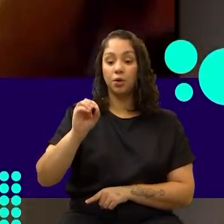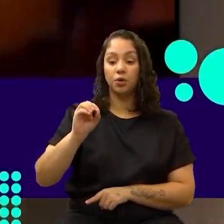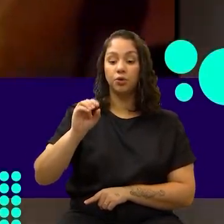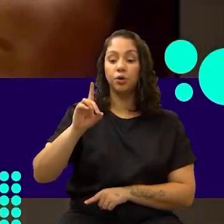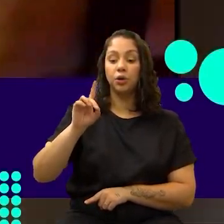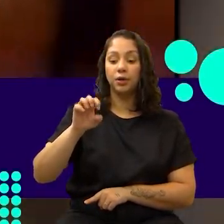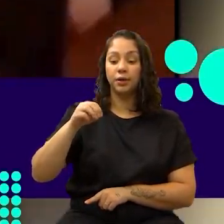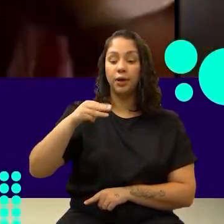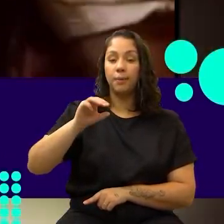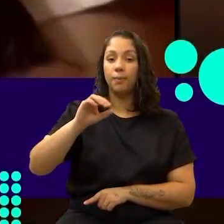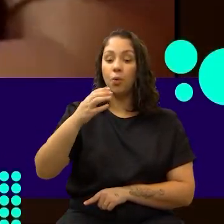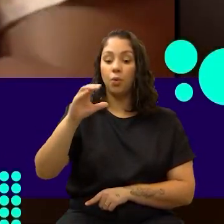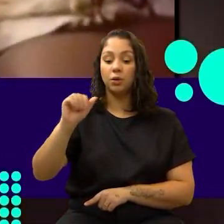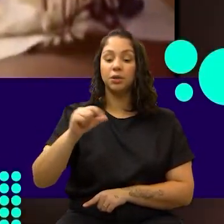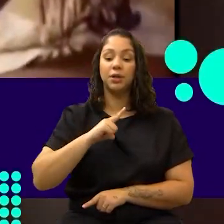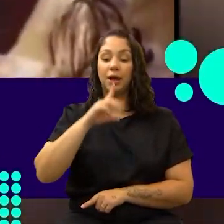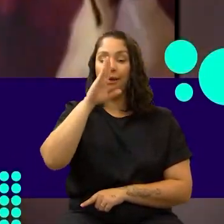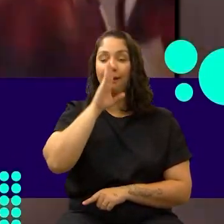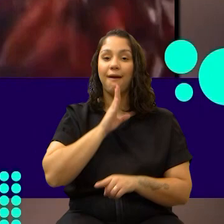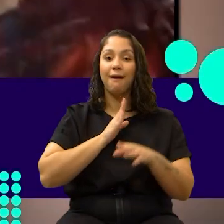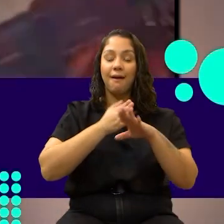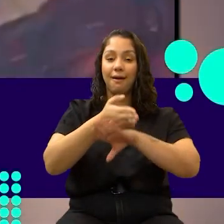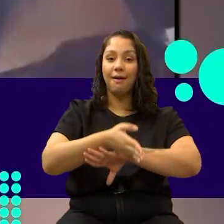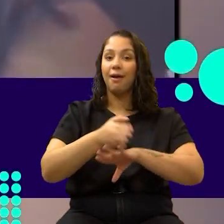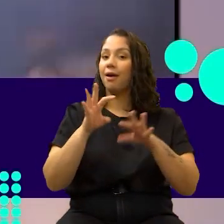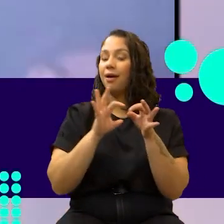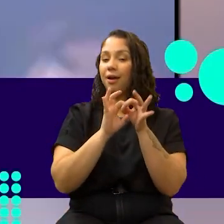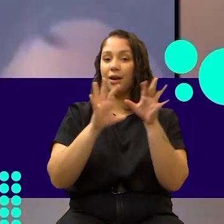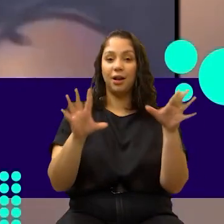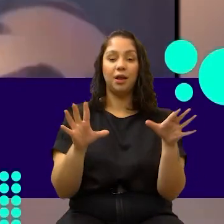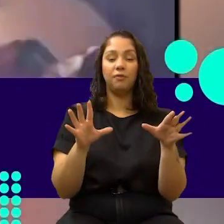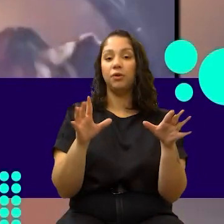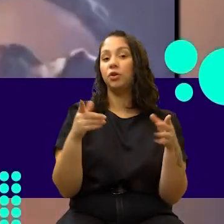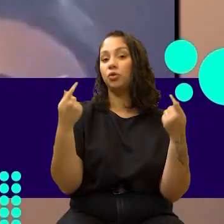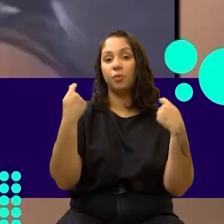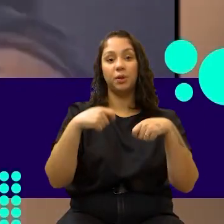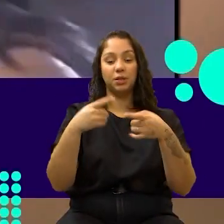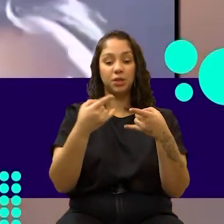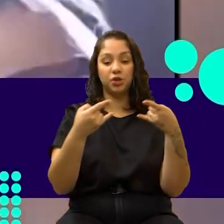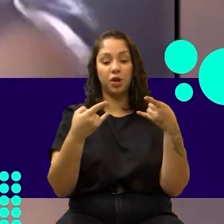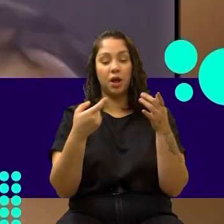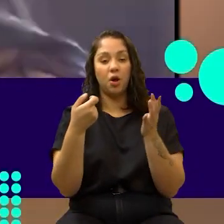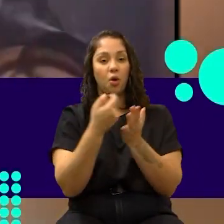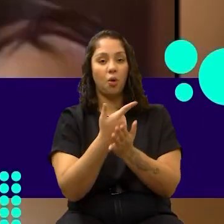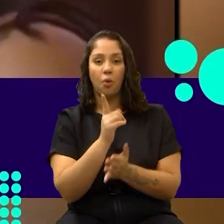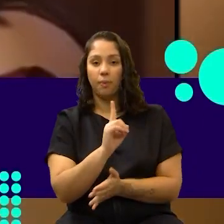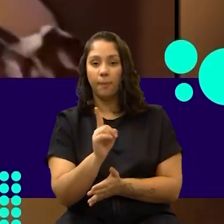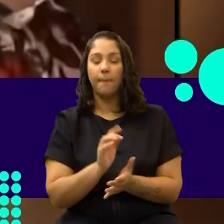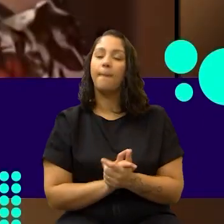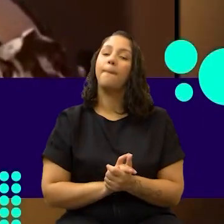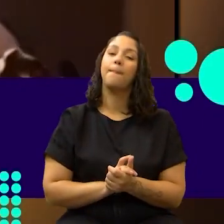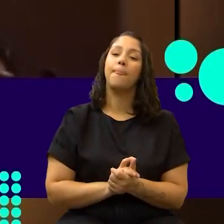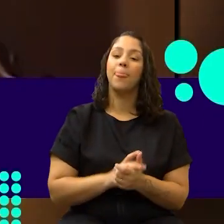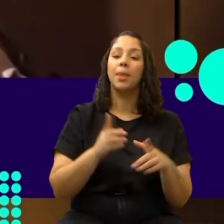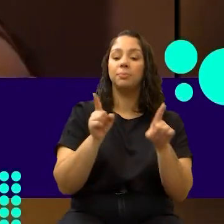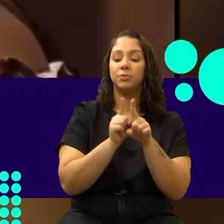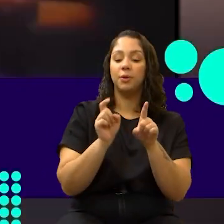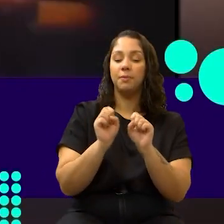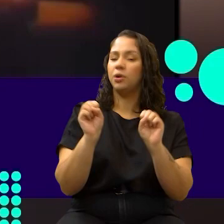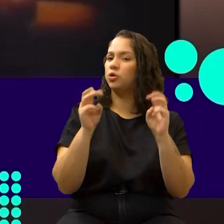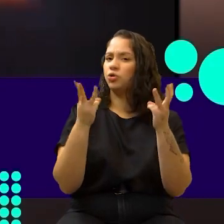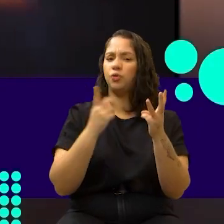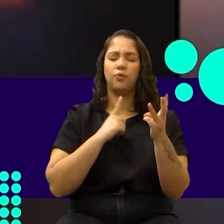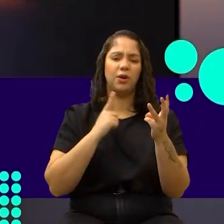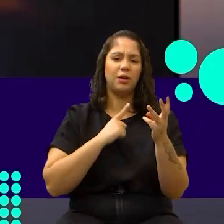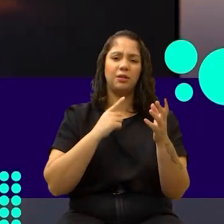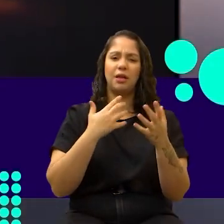de convivência às 4 da tarde, com a entrada gratuita. A atividade é aberta, sem a retirada de ingressos.